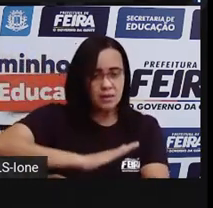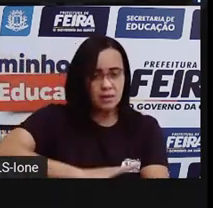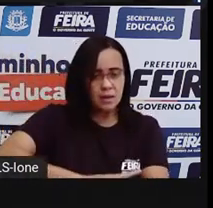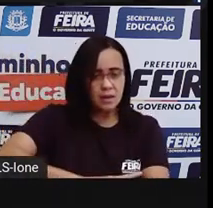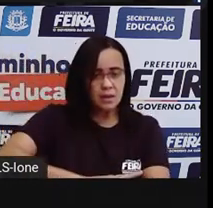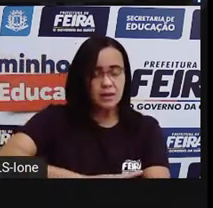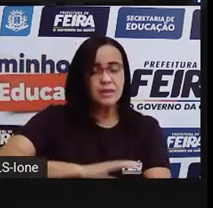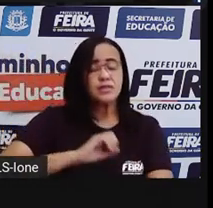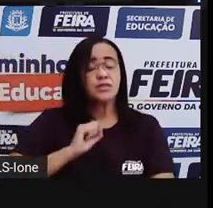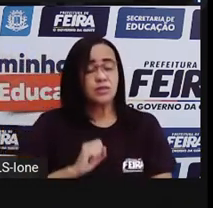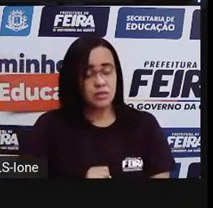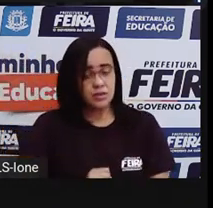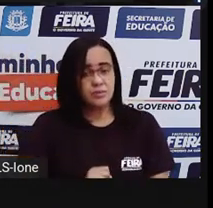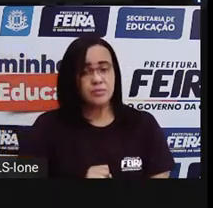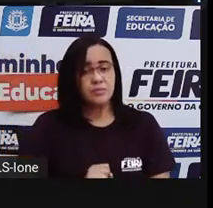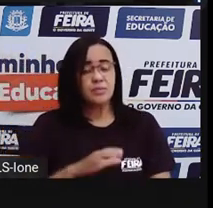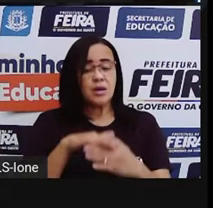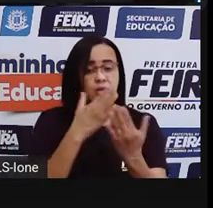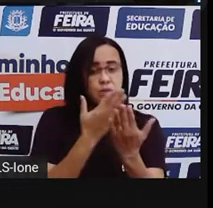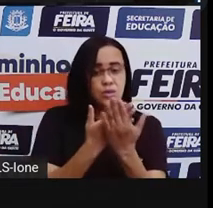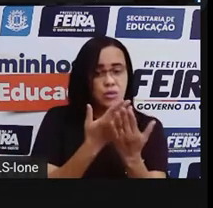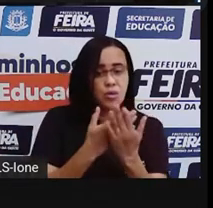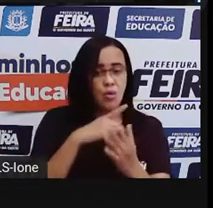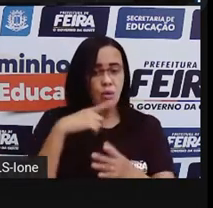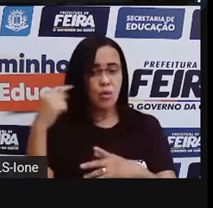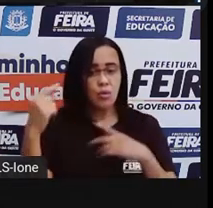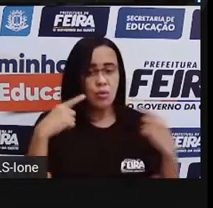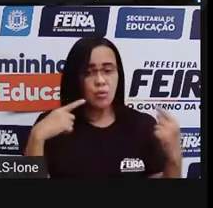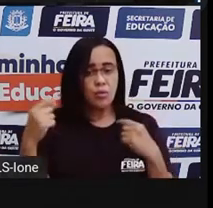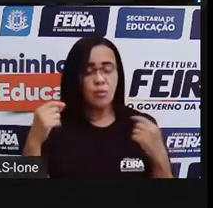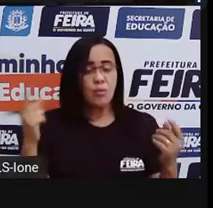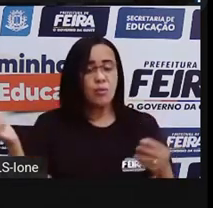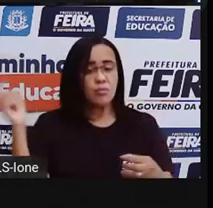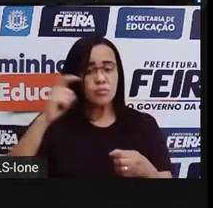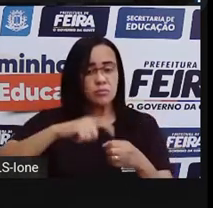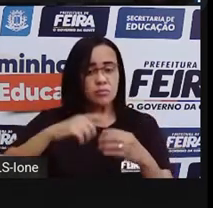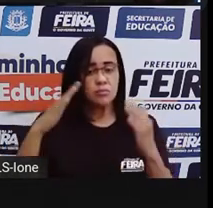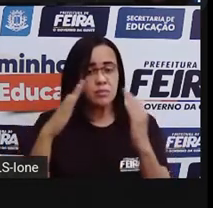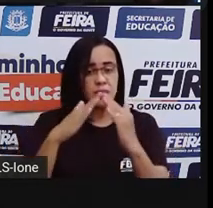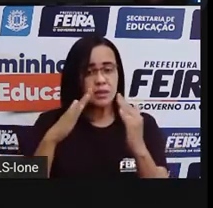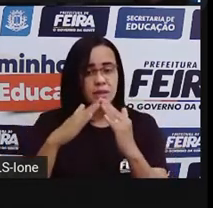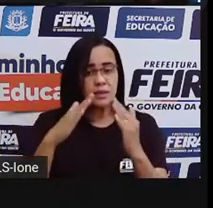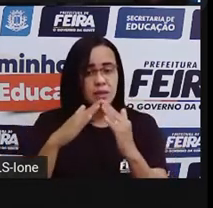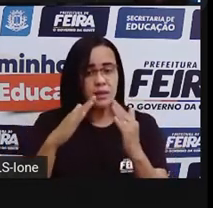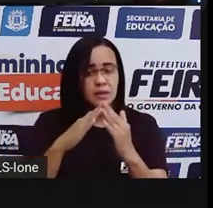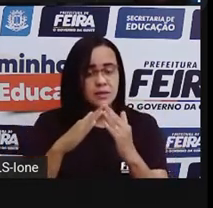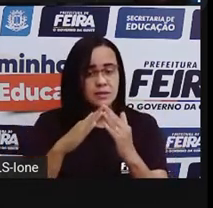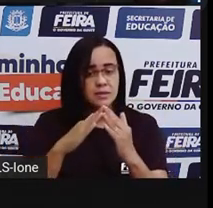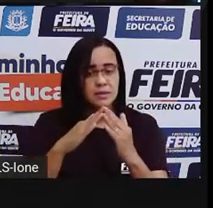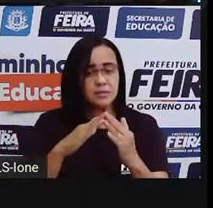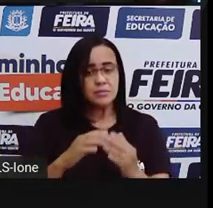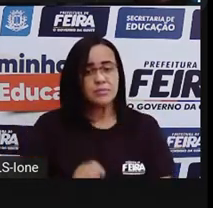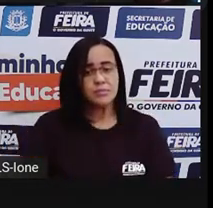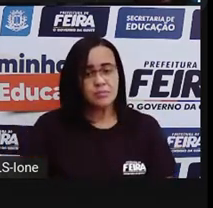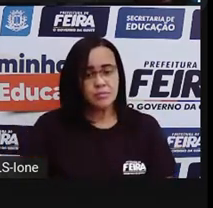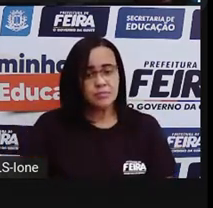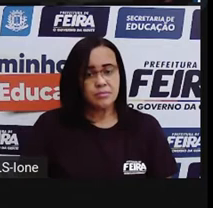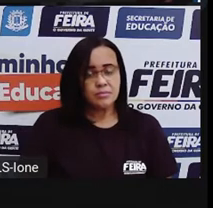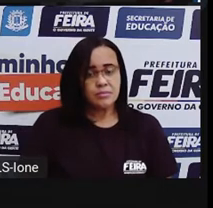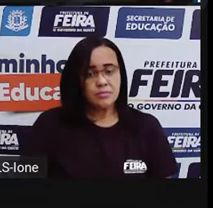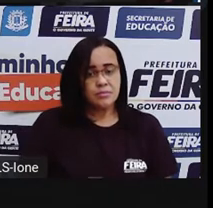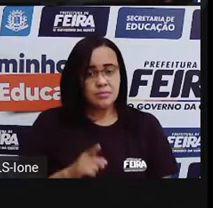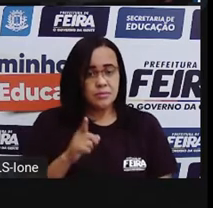da escola, né, ir para casa, eu tenho uma outra forma de falar. Eu uso